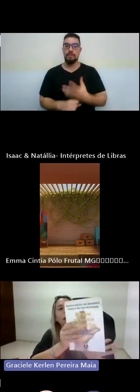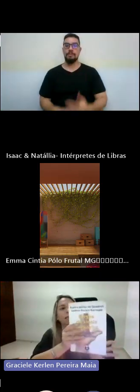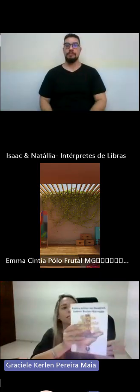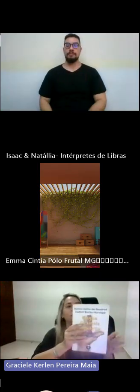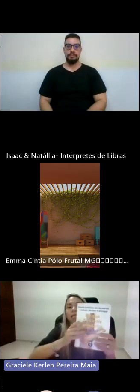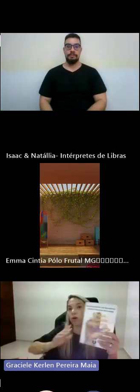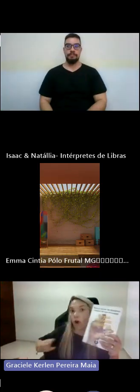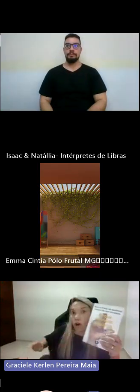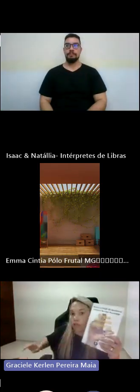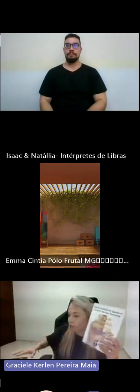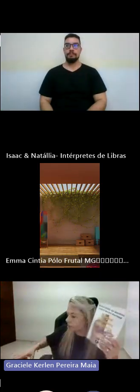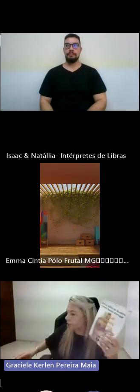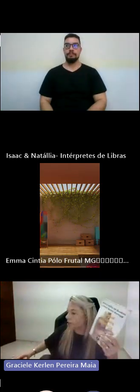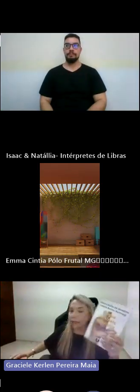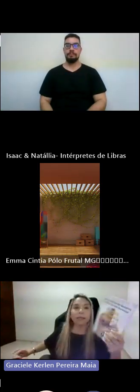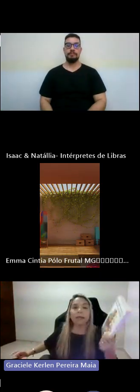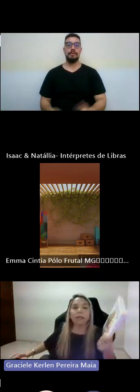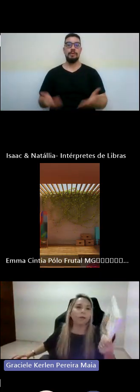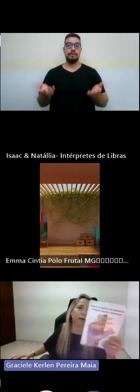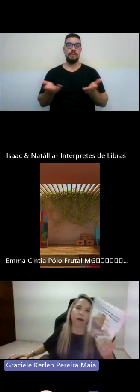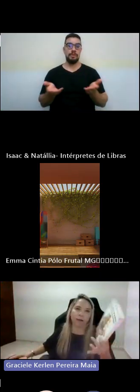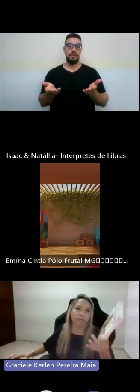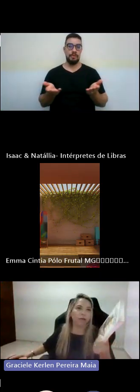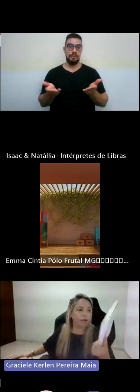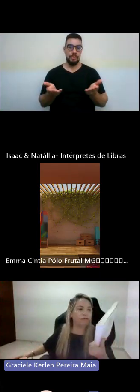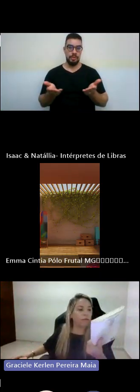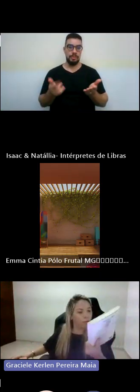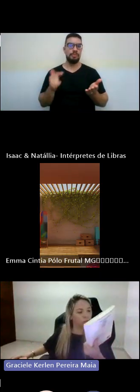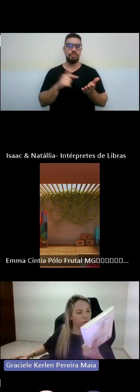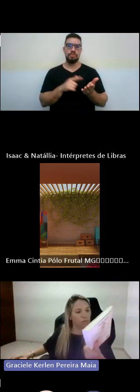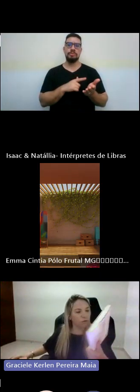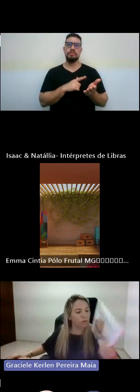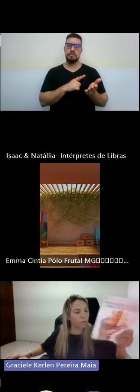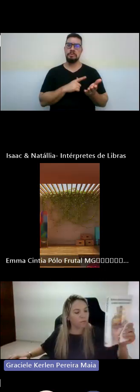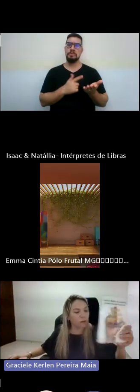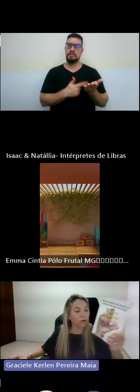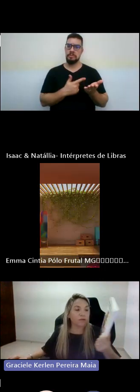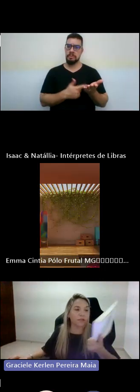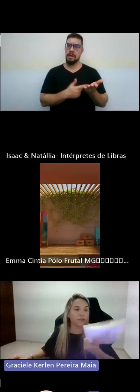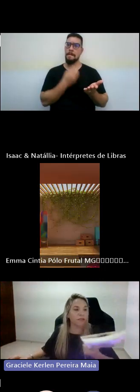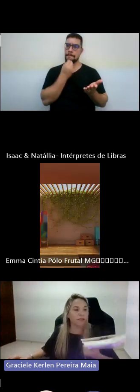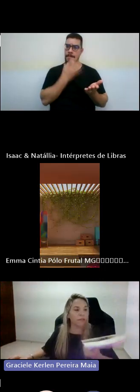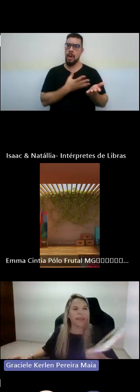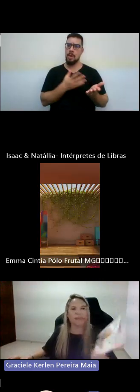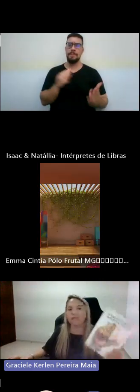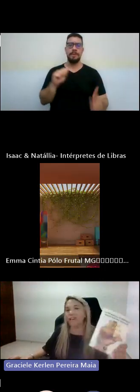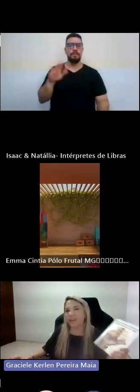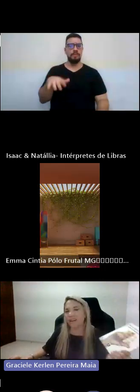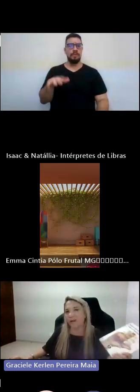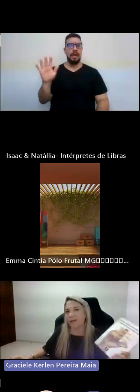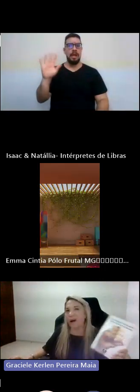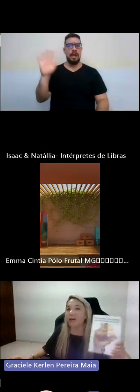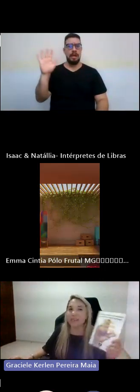Mas a gente tem hoje, e ele não é caro, ele é um livro muito, muito, muito bom. Eu não sei se existe ele PDF, eu acho que não. Alguém já